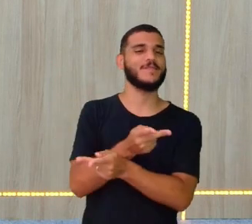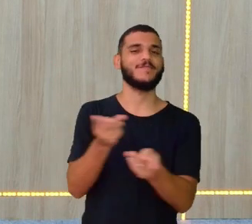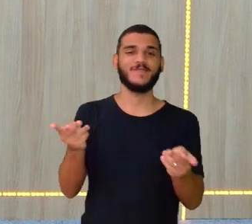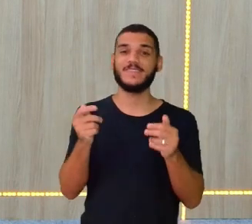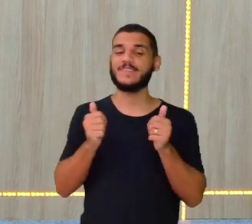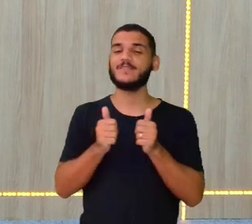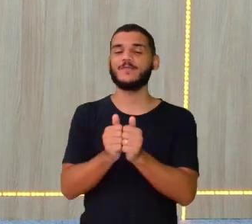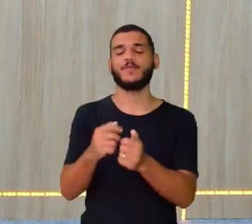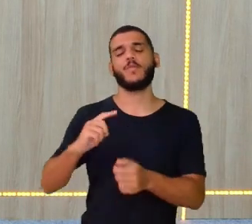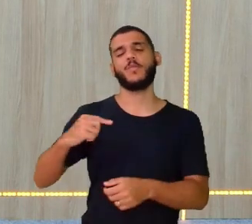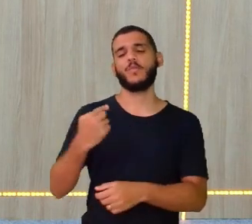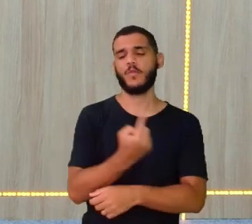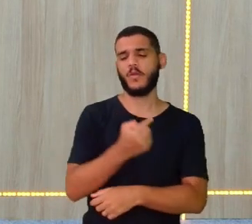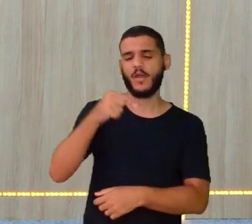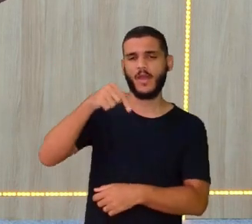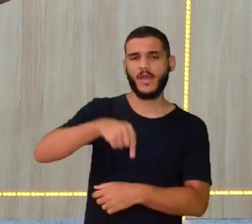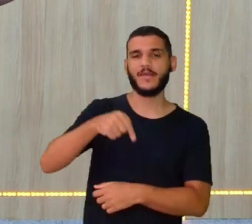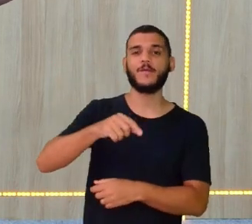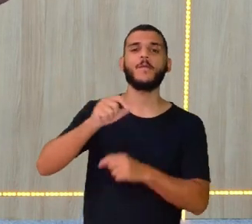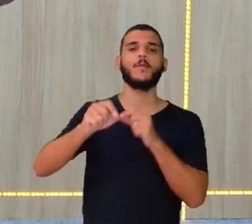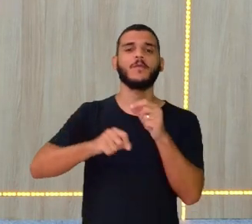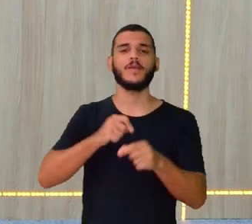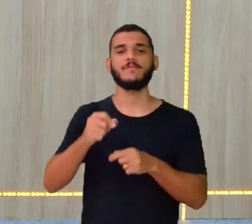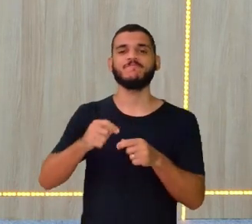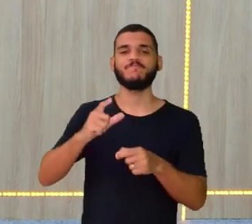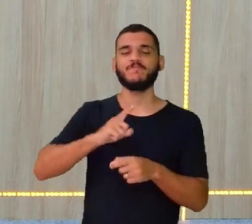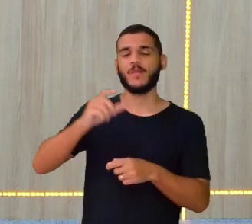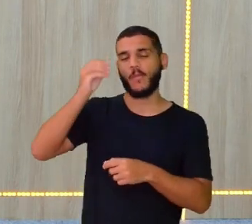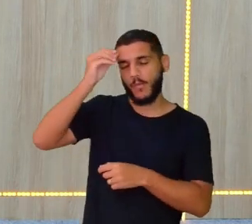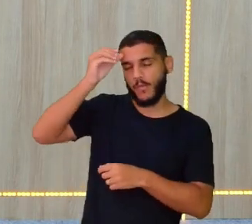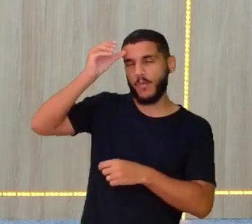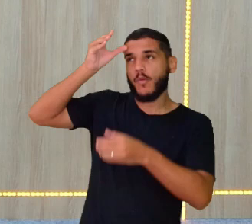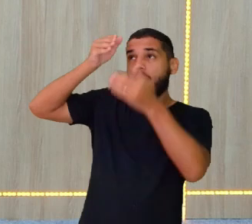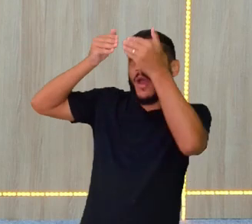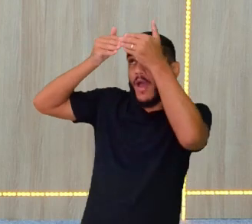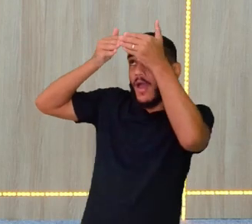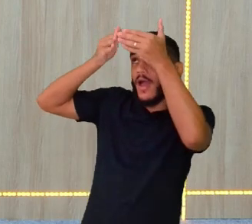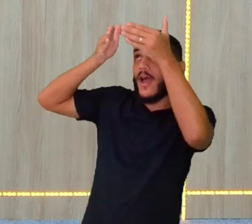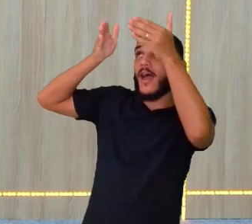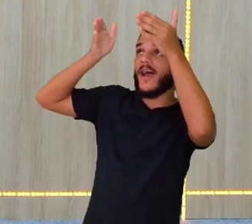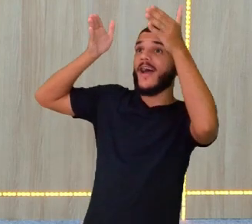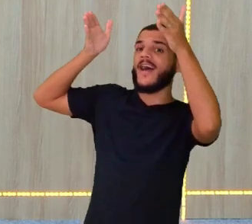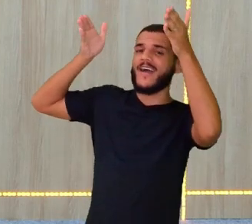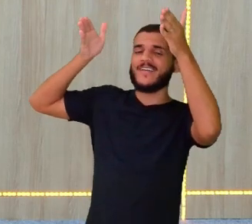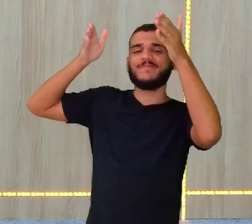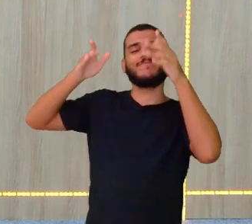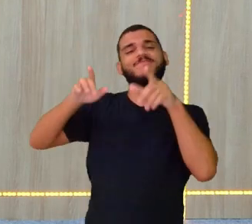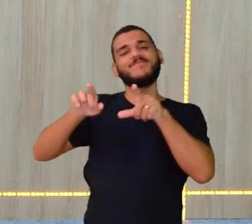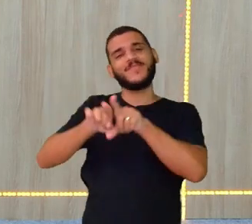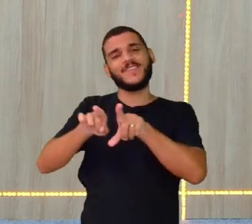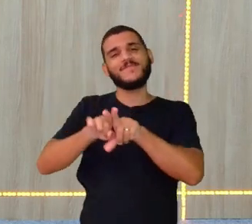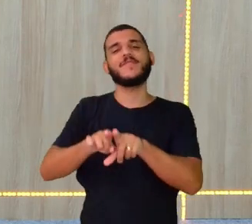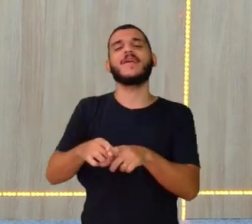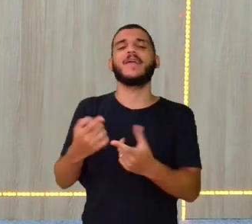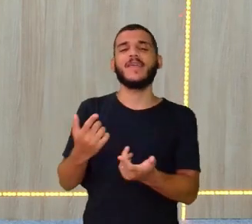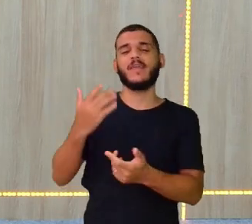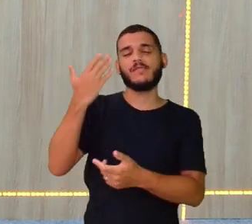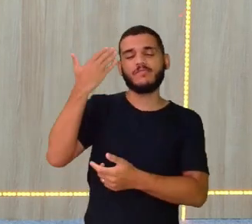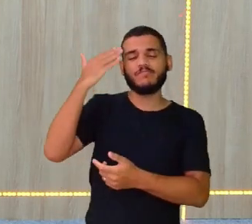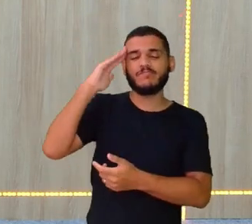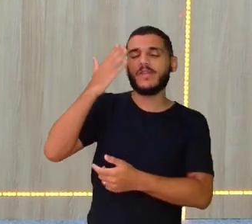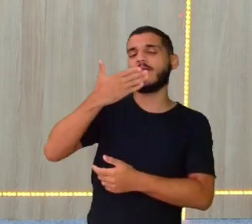aqui para nos abrir cada dia mais, ou ir, vou falar assim, caminhar, não